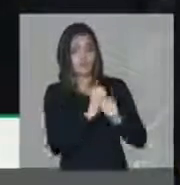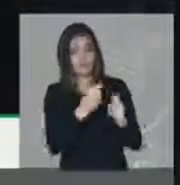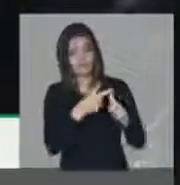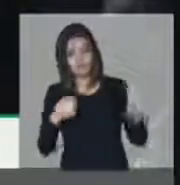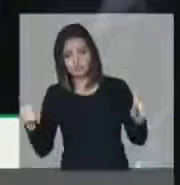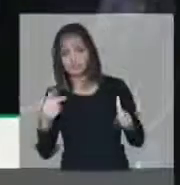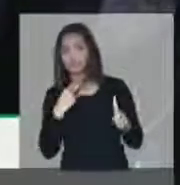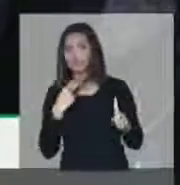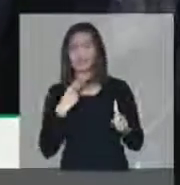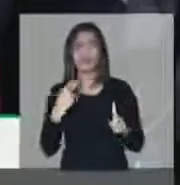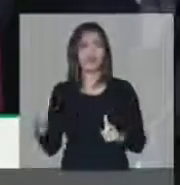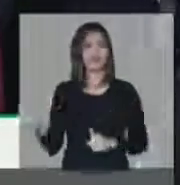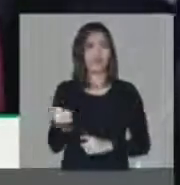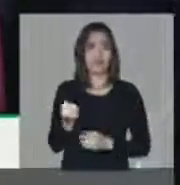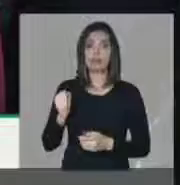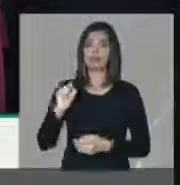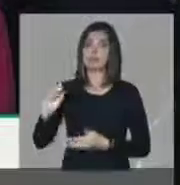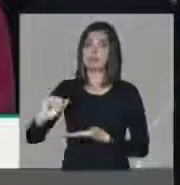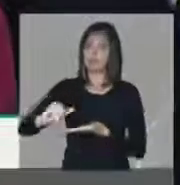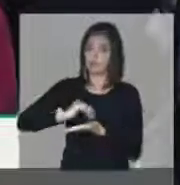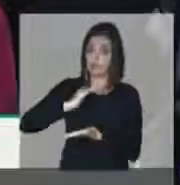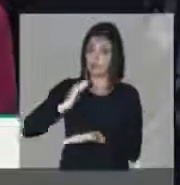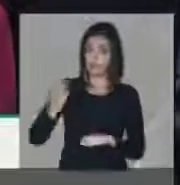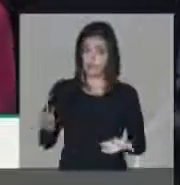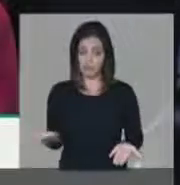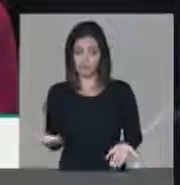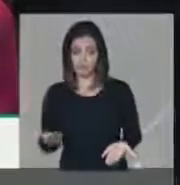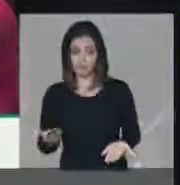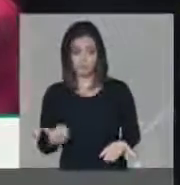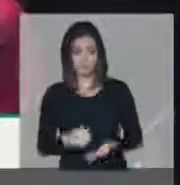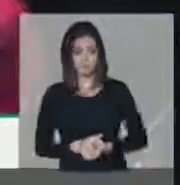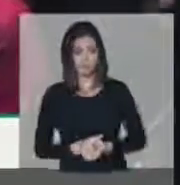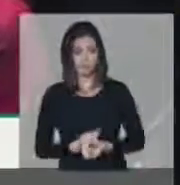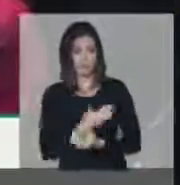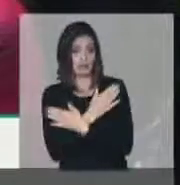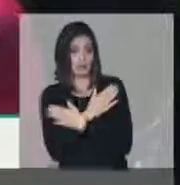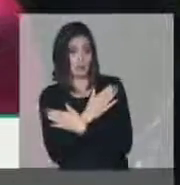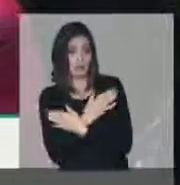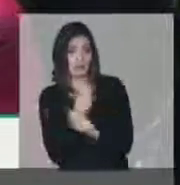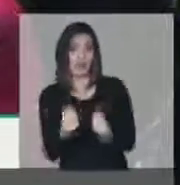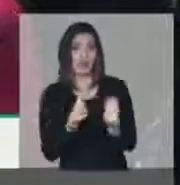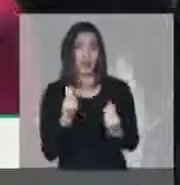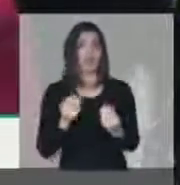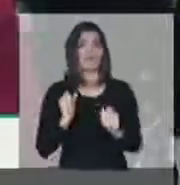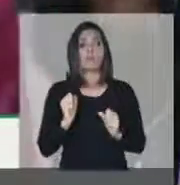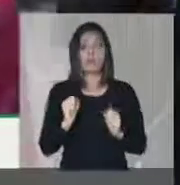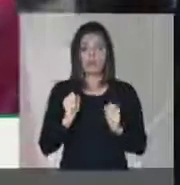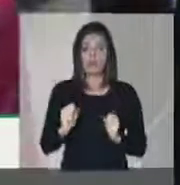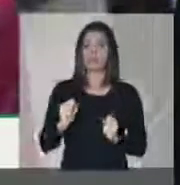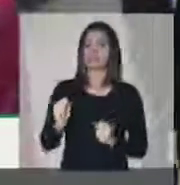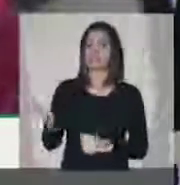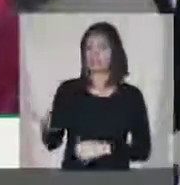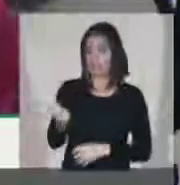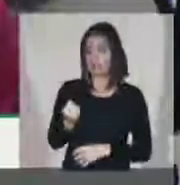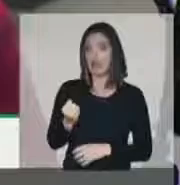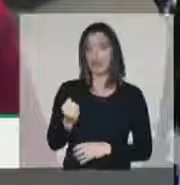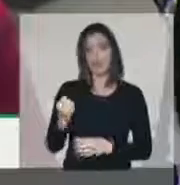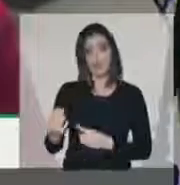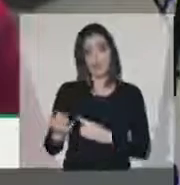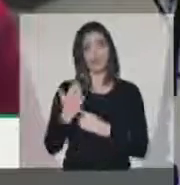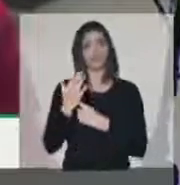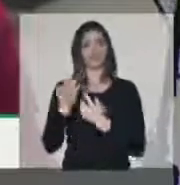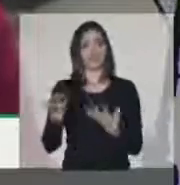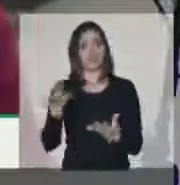os recursos do Fundo de Garantia caso haja a demissão, não, caso fique desempregado, não, né? E poderia, se não tivesse escolhido pelo